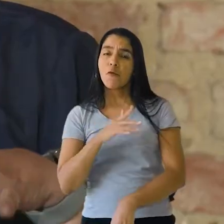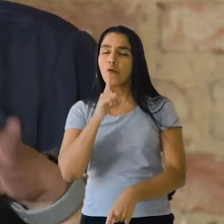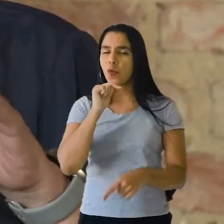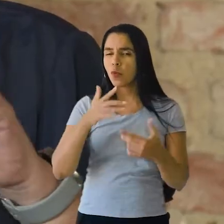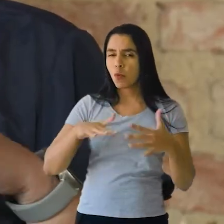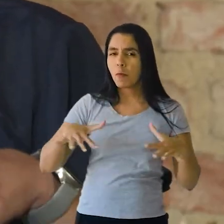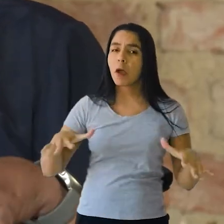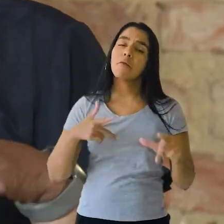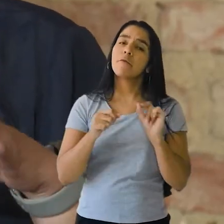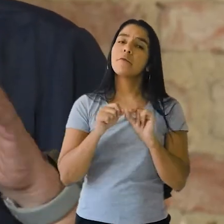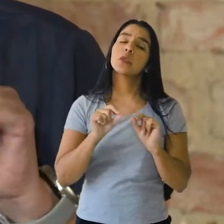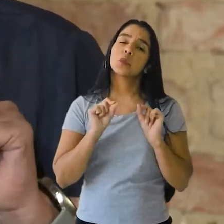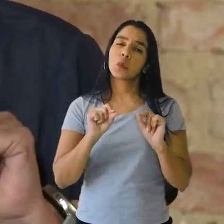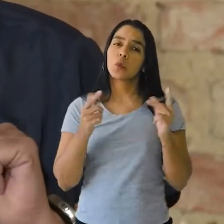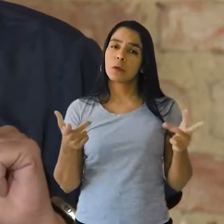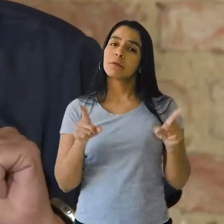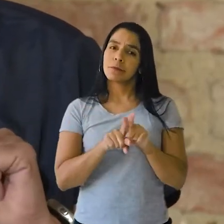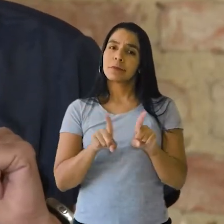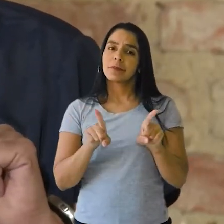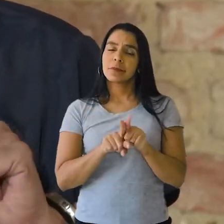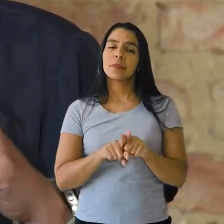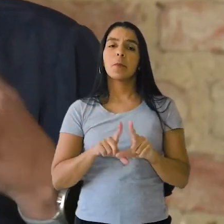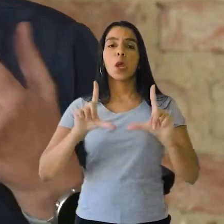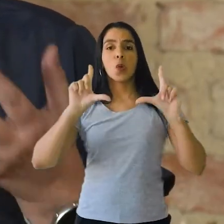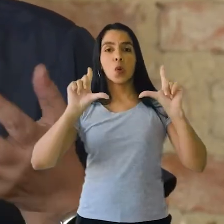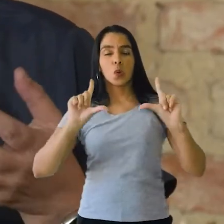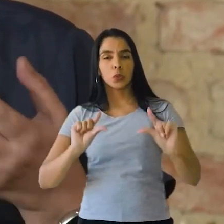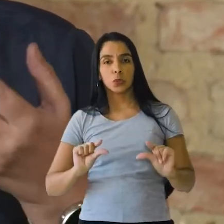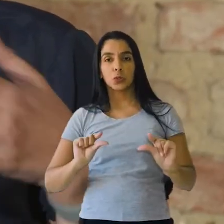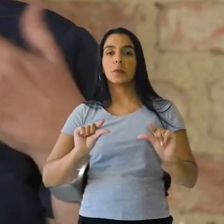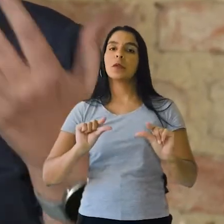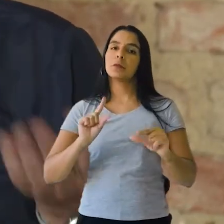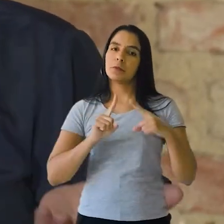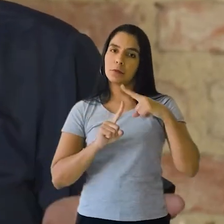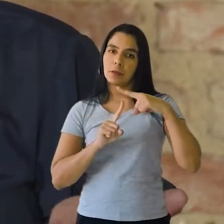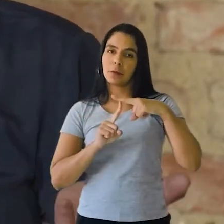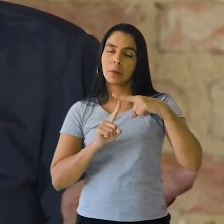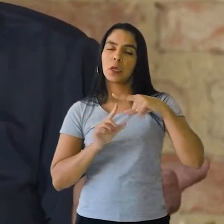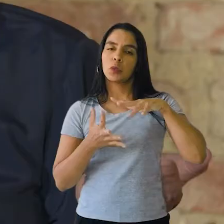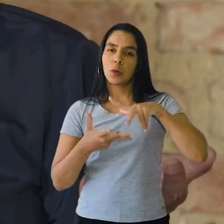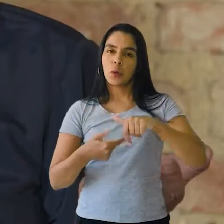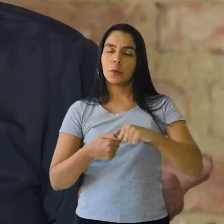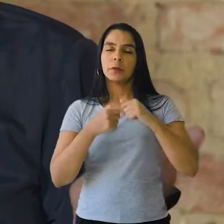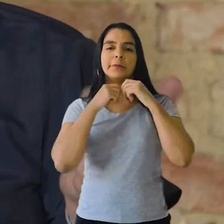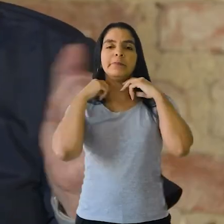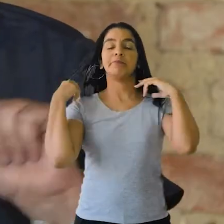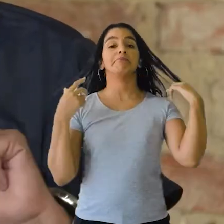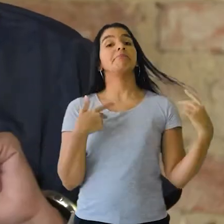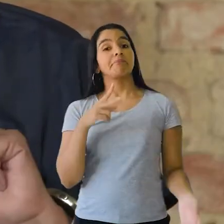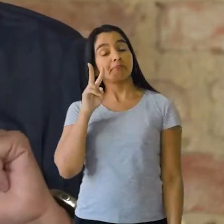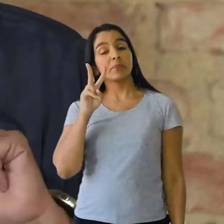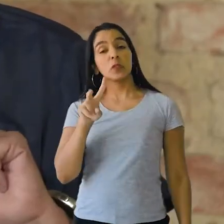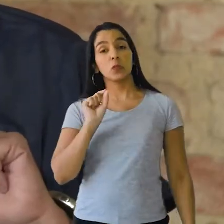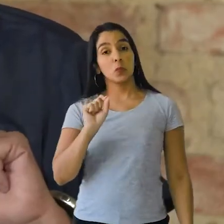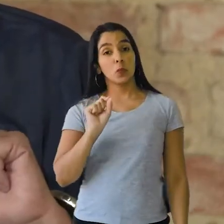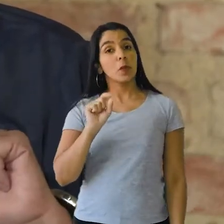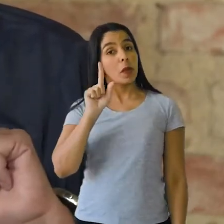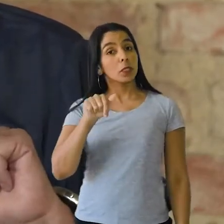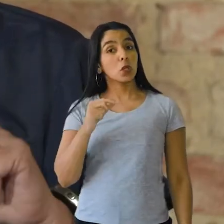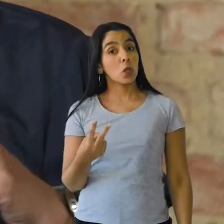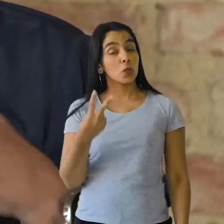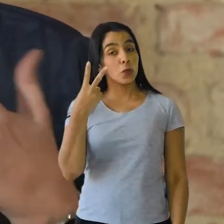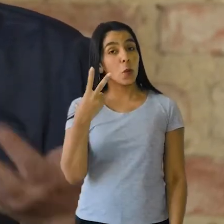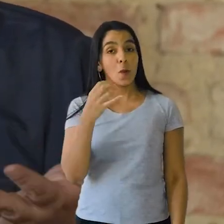vai para o sedimento profundo do oceano, causando, portanto, também uma diminuição na temperatura